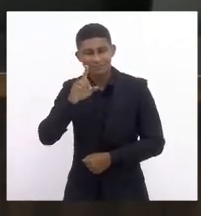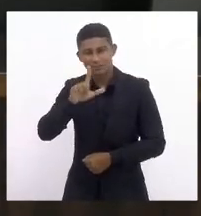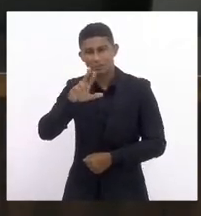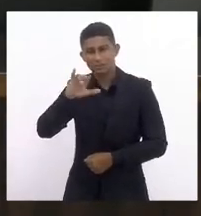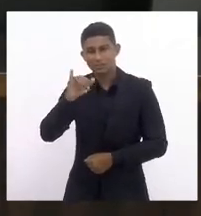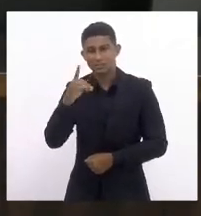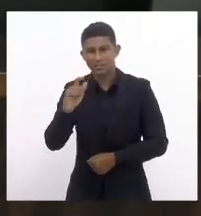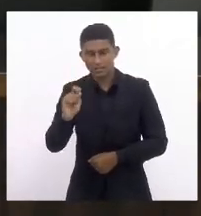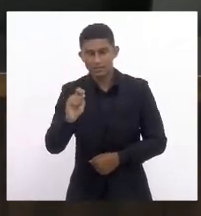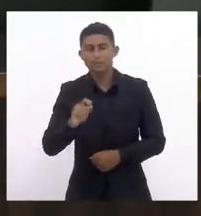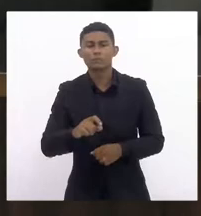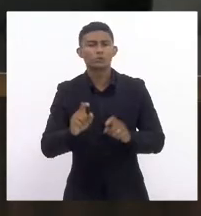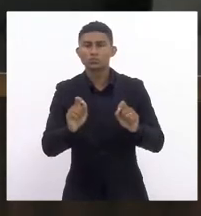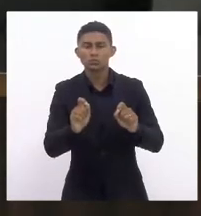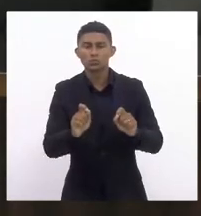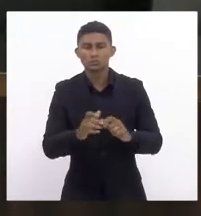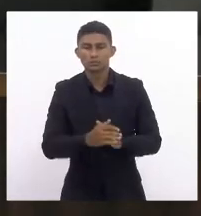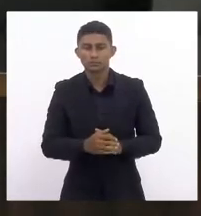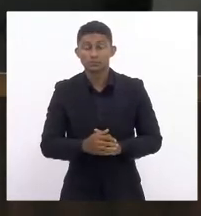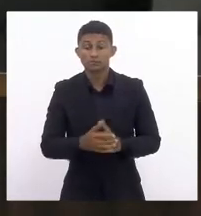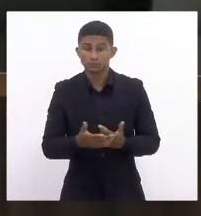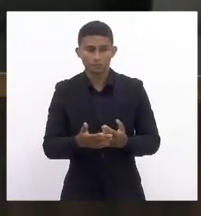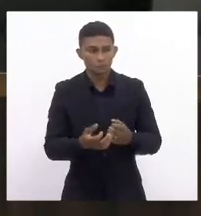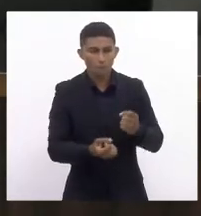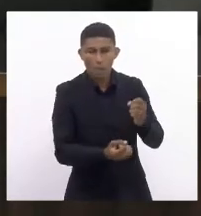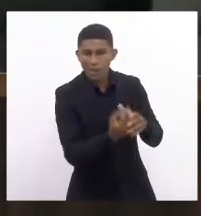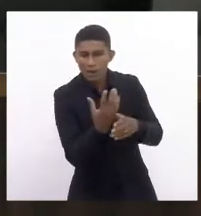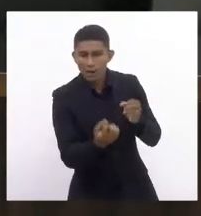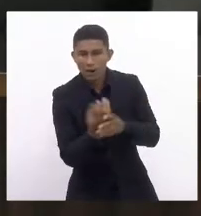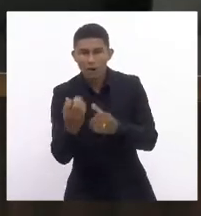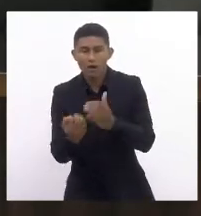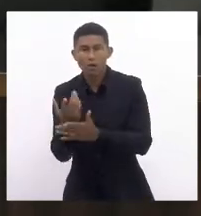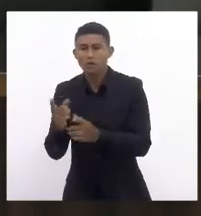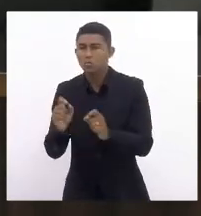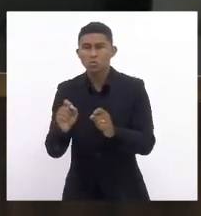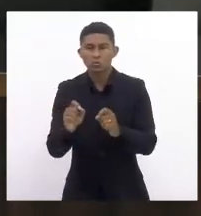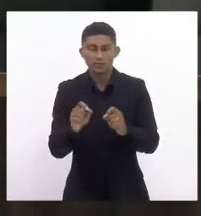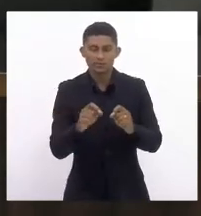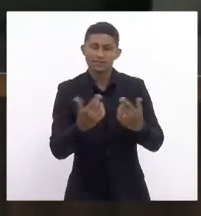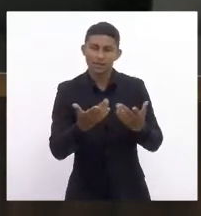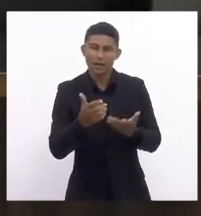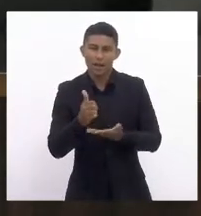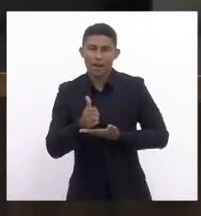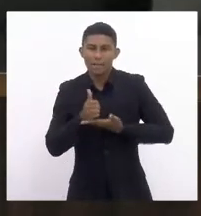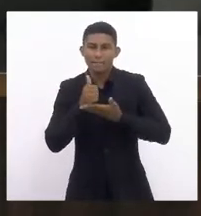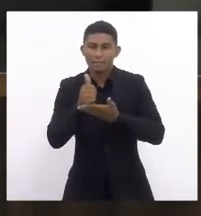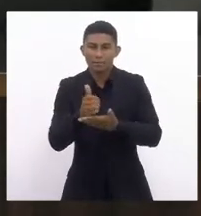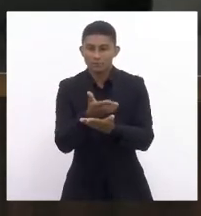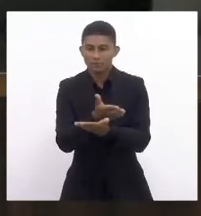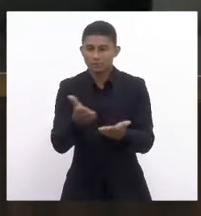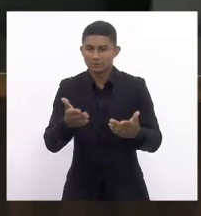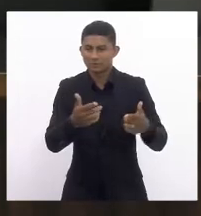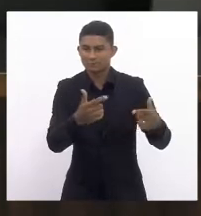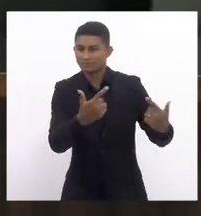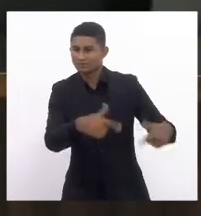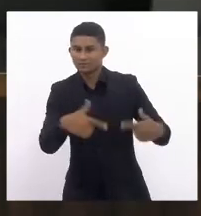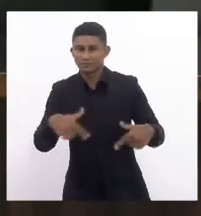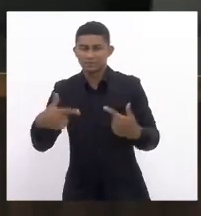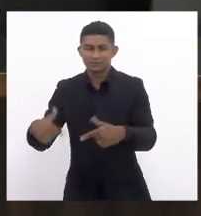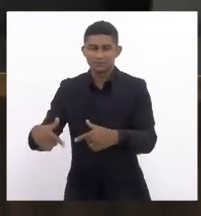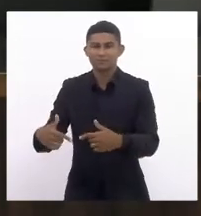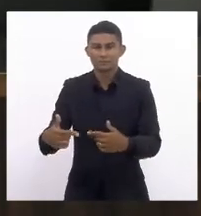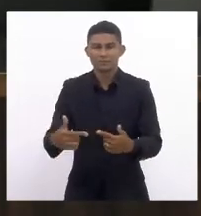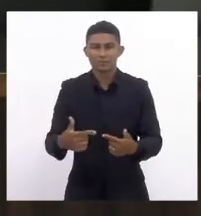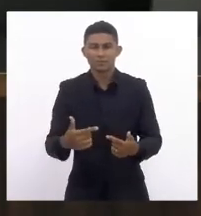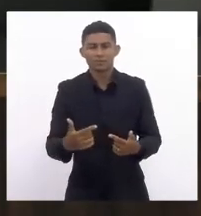Paulo e Subtenente Bernardo, que dispõe sobre a criação do Programa de Apoio ao Trabalhador Autônomo Motorizado no âmbito do Estado do Rio de